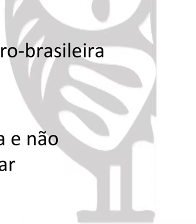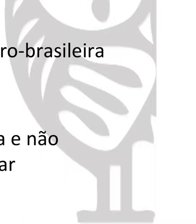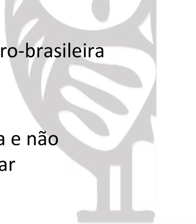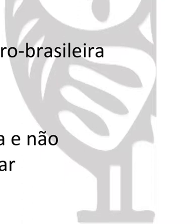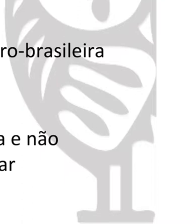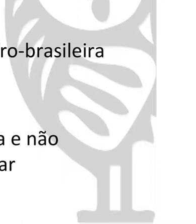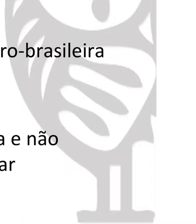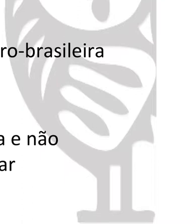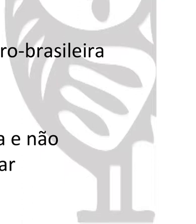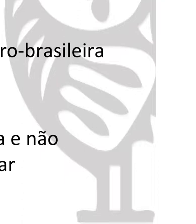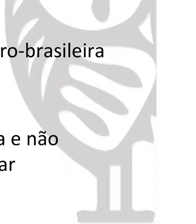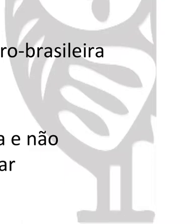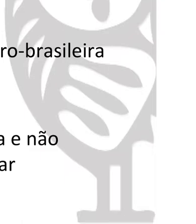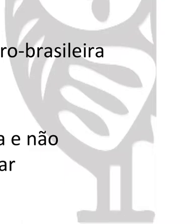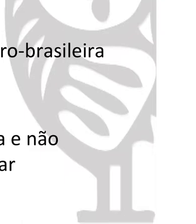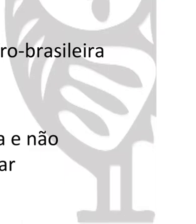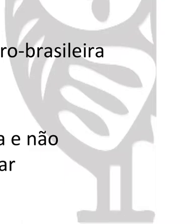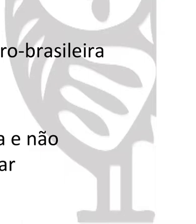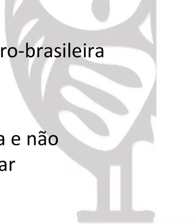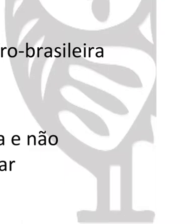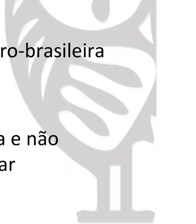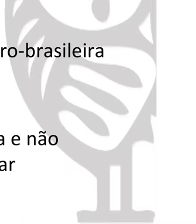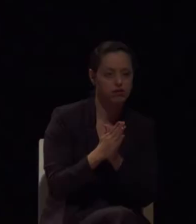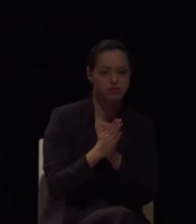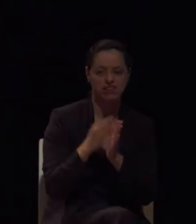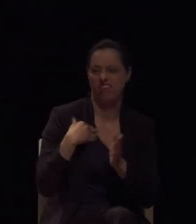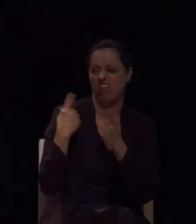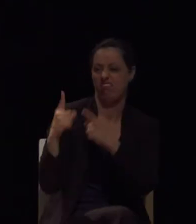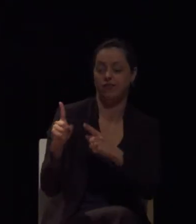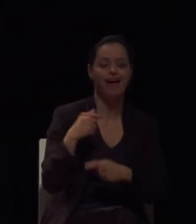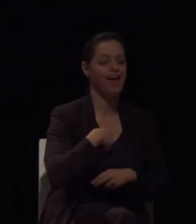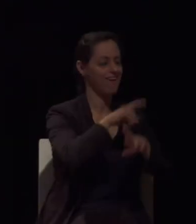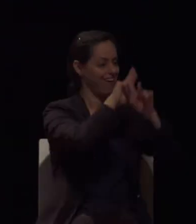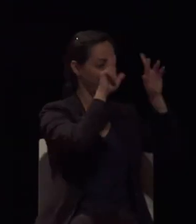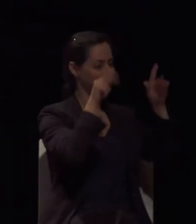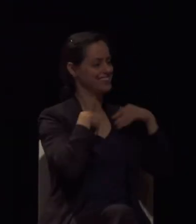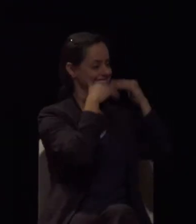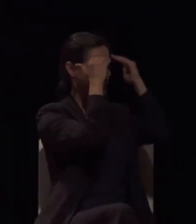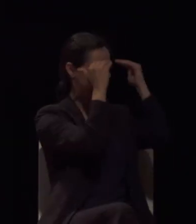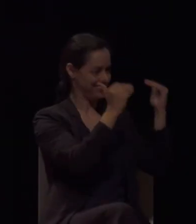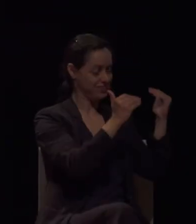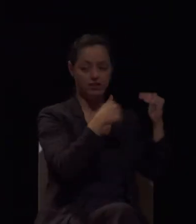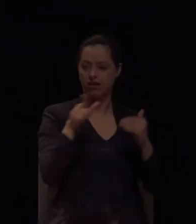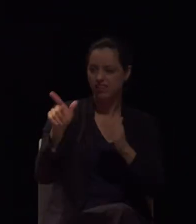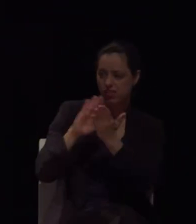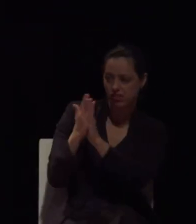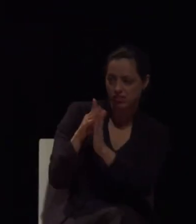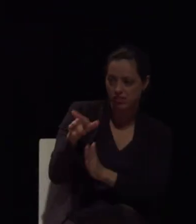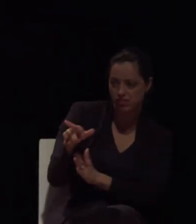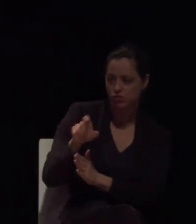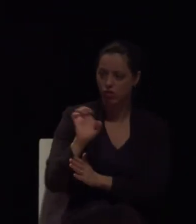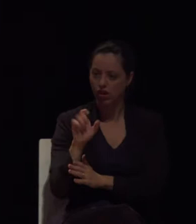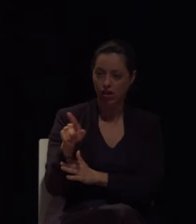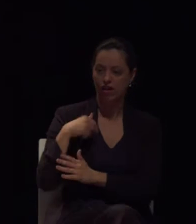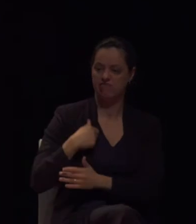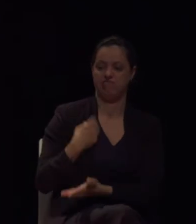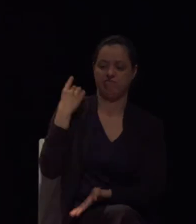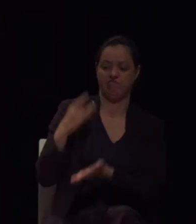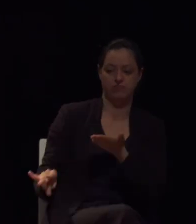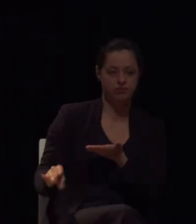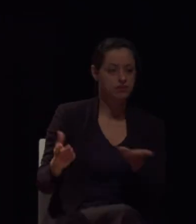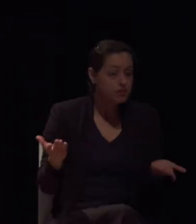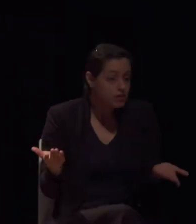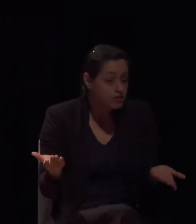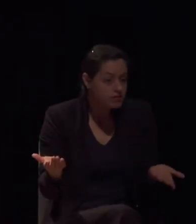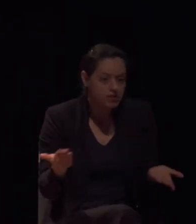as mulheres e homens trans da escola coerência educação anti racista é